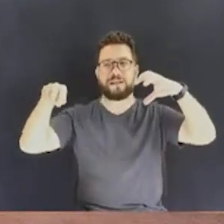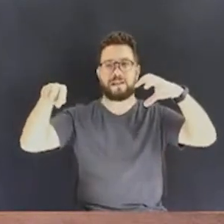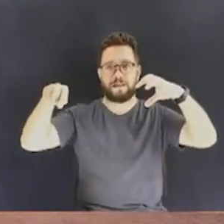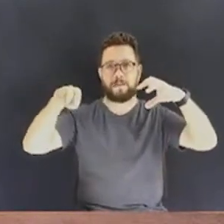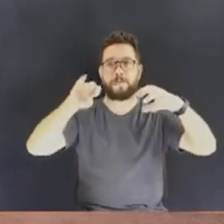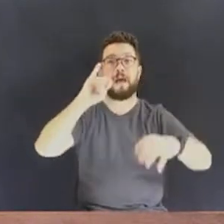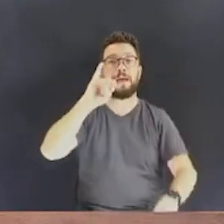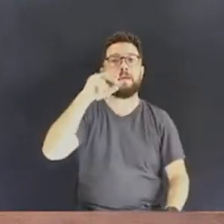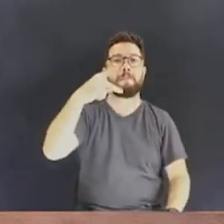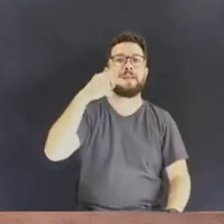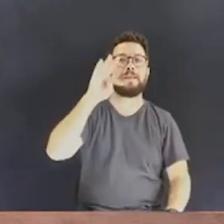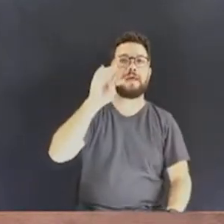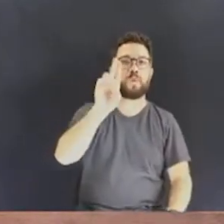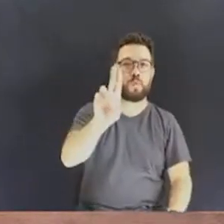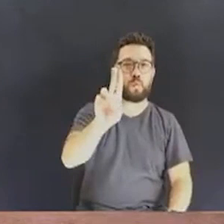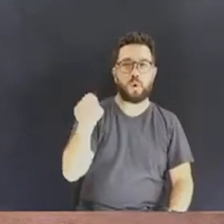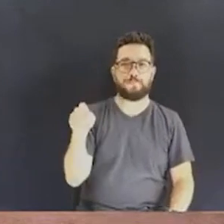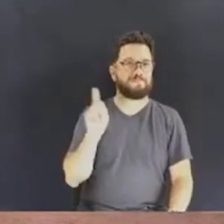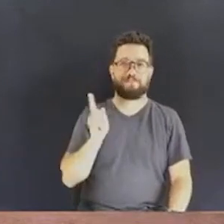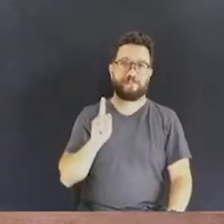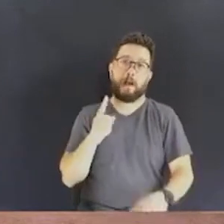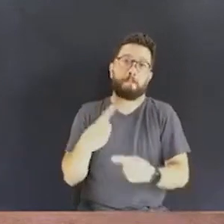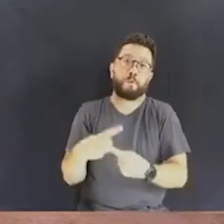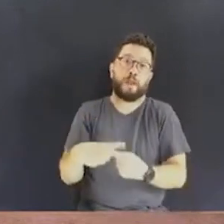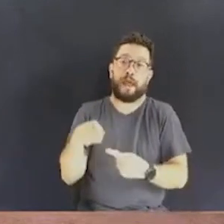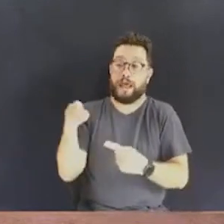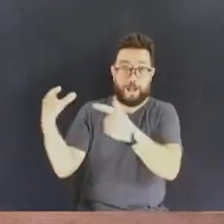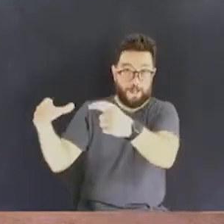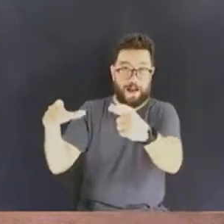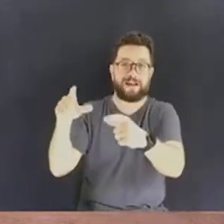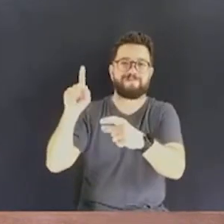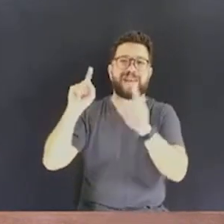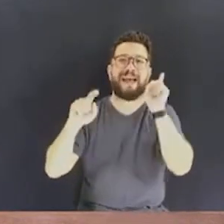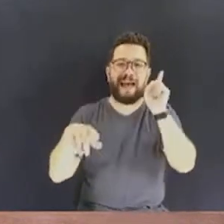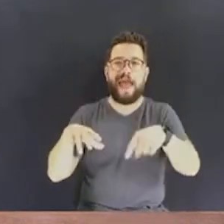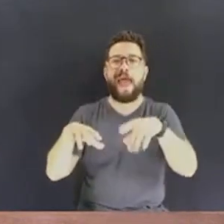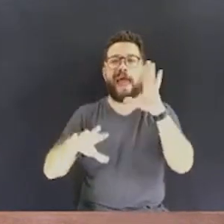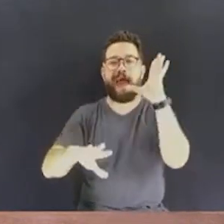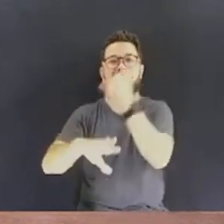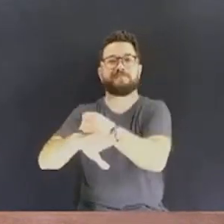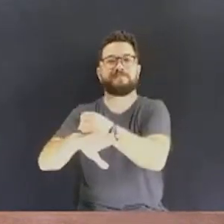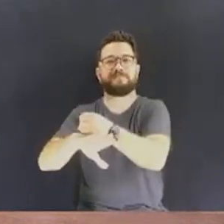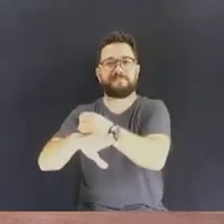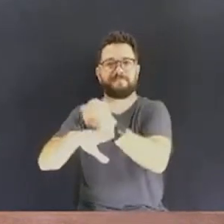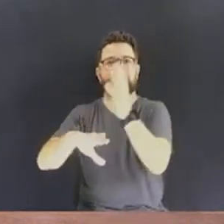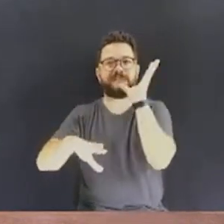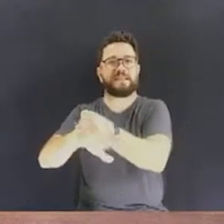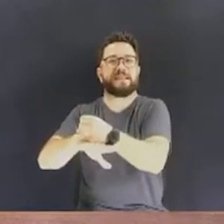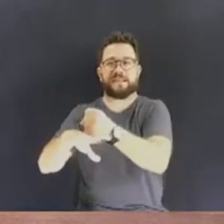IPTU, porque elas são invasões, infelizmente são invasões, e então a gente não tem como fazer a